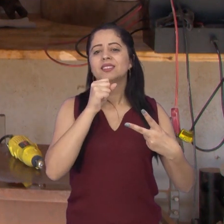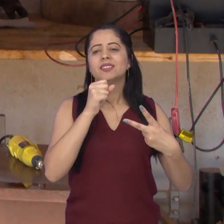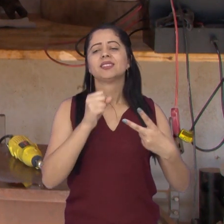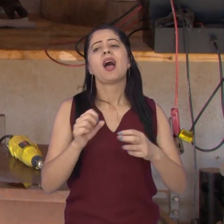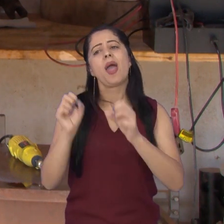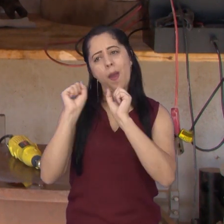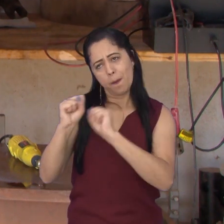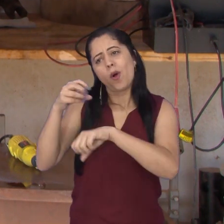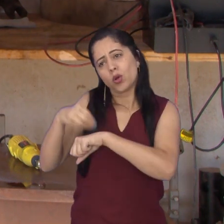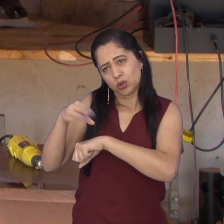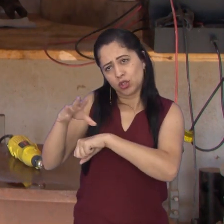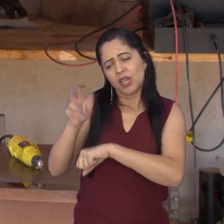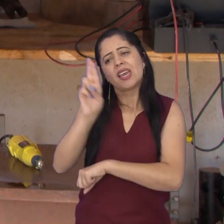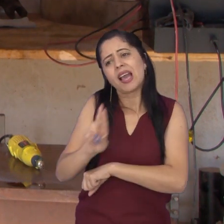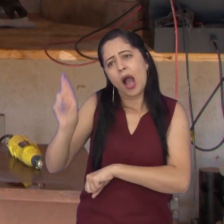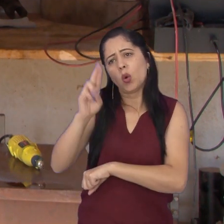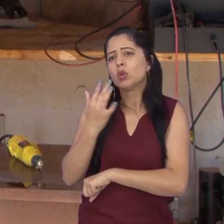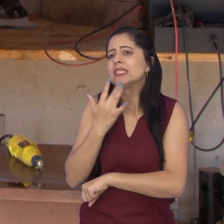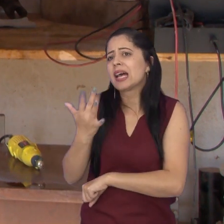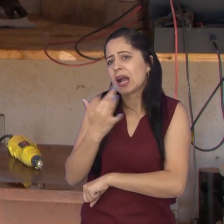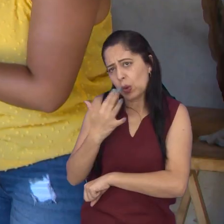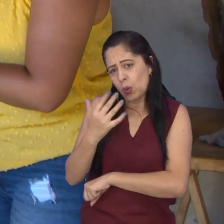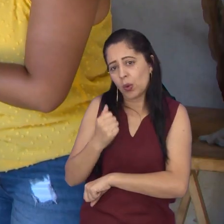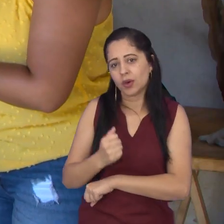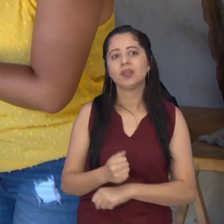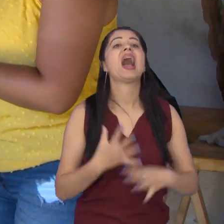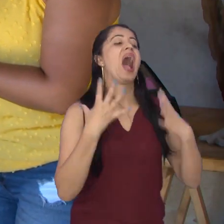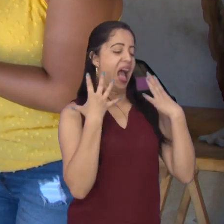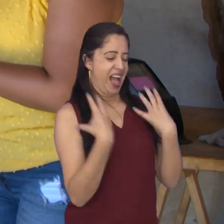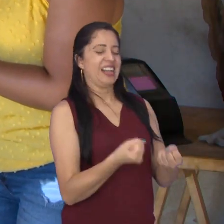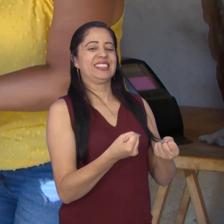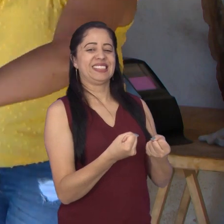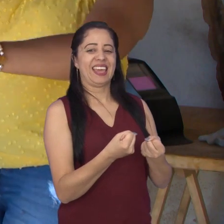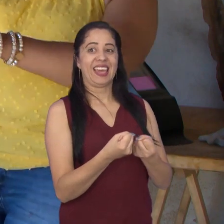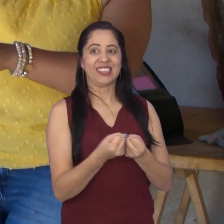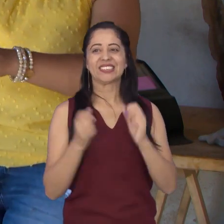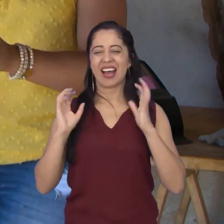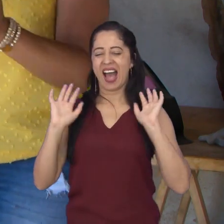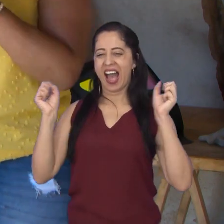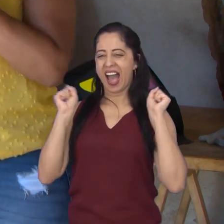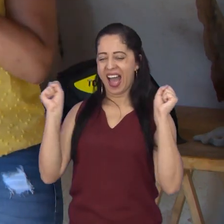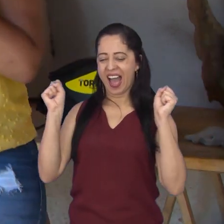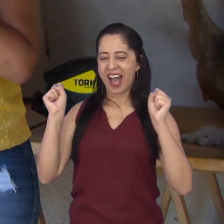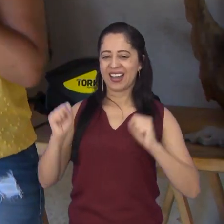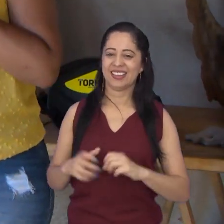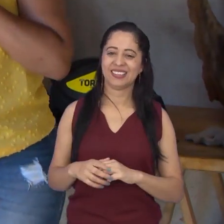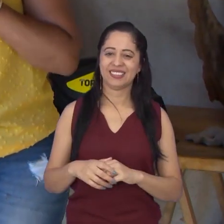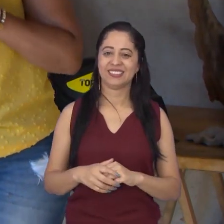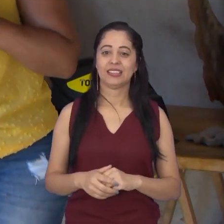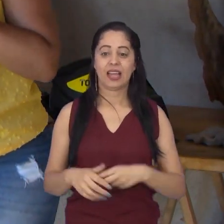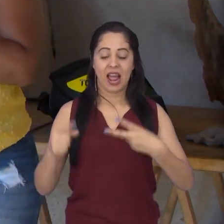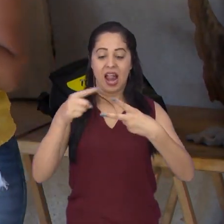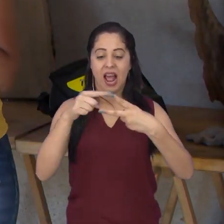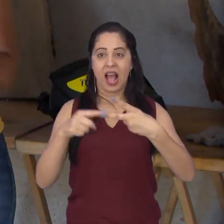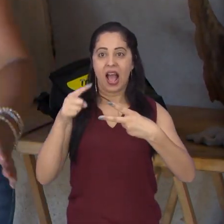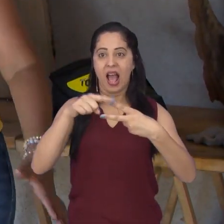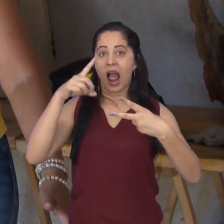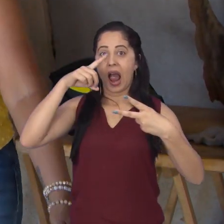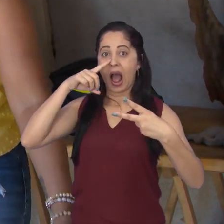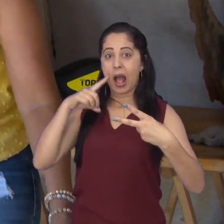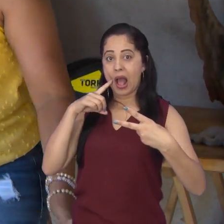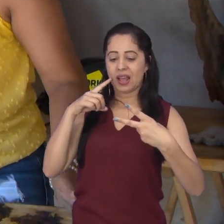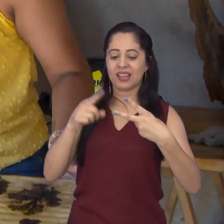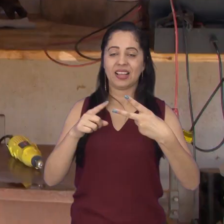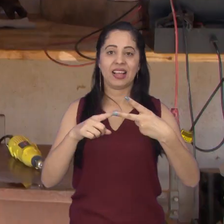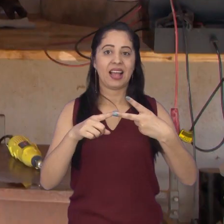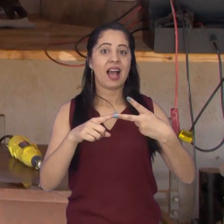aí, Bruno, eu posso sugerir pra você essas cores? Sugestão acatada. Oba! Faremos com as 2 cores. Laranja e amarelo. Gente,